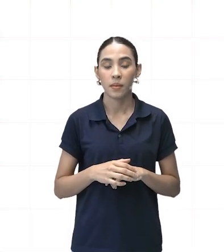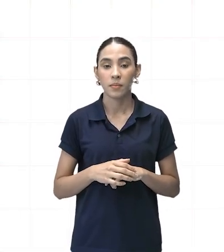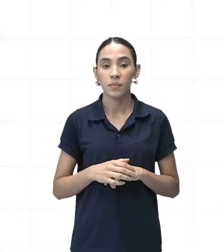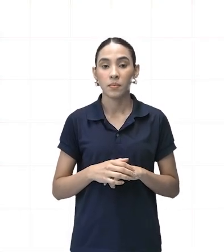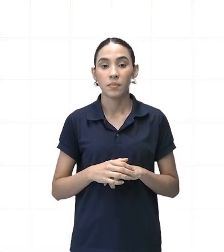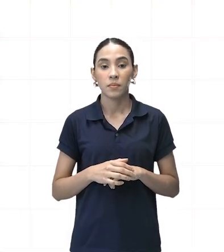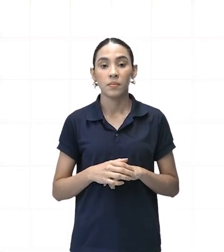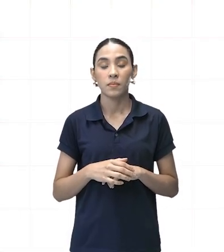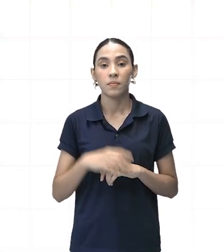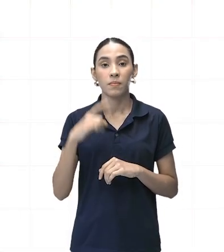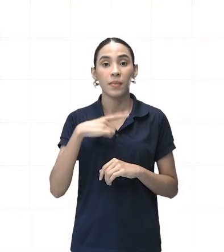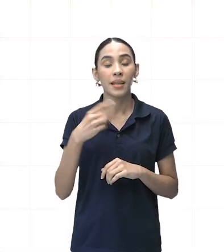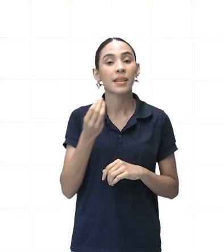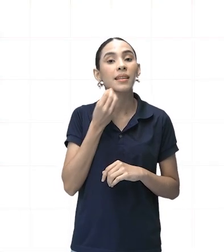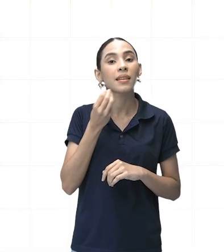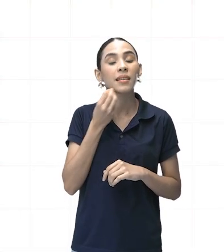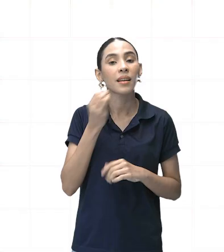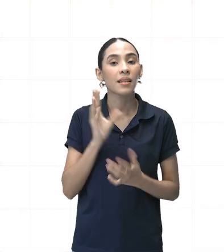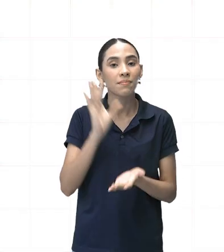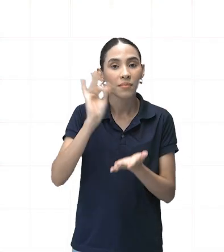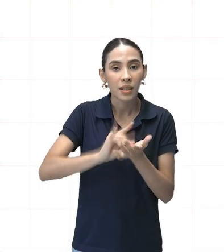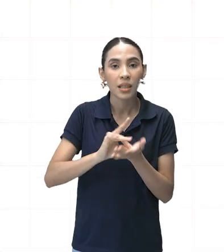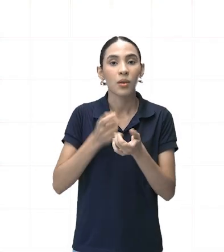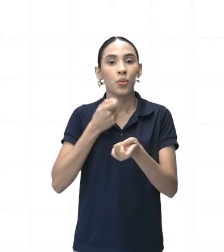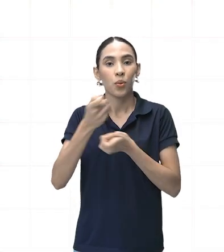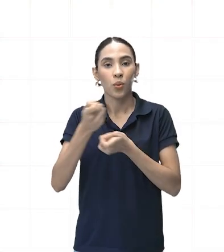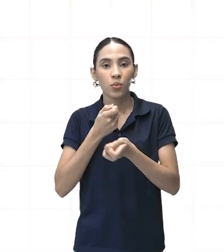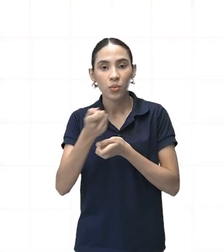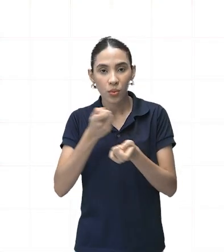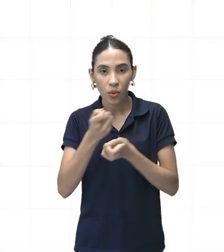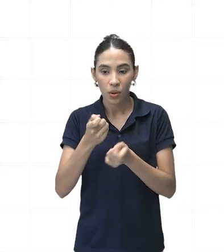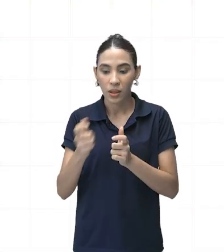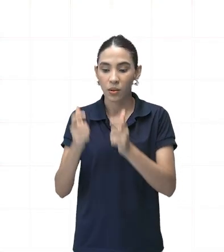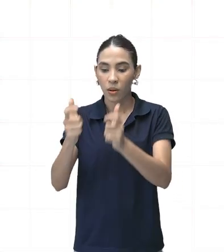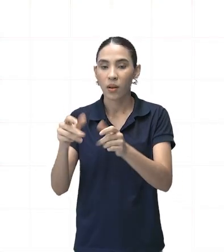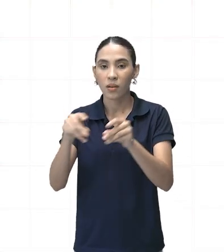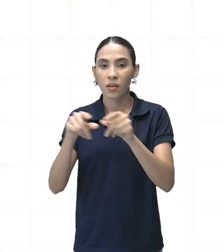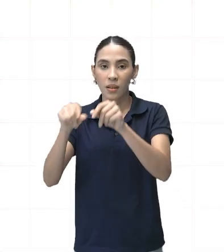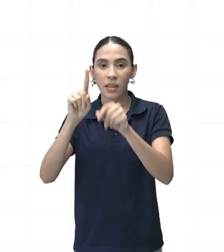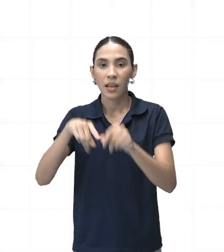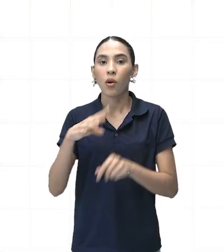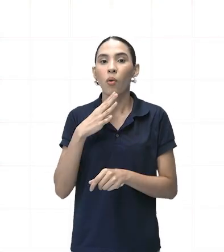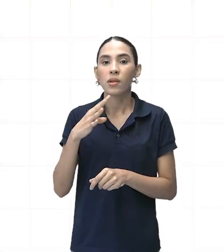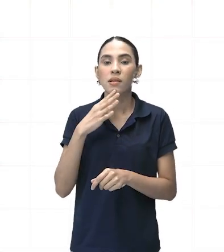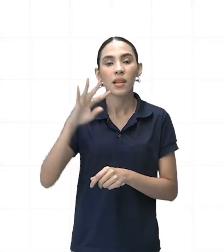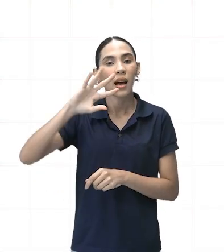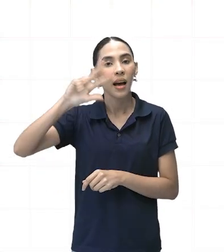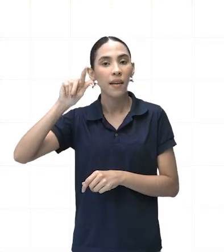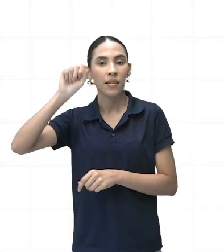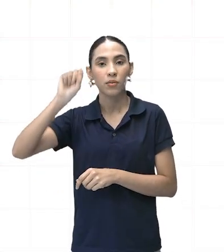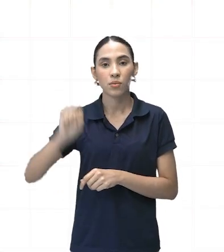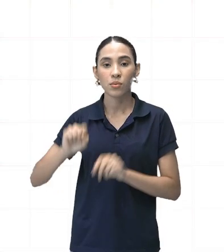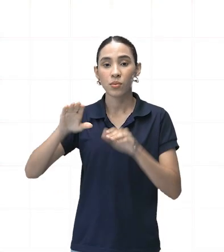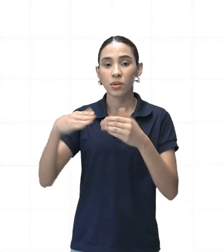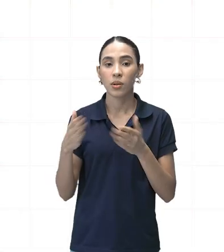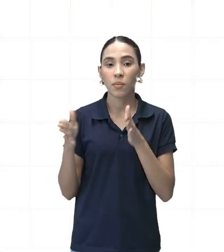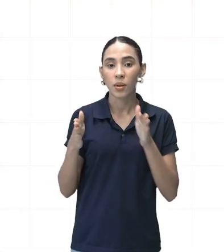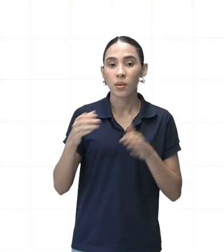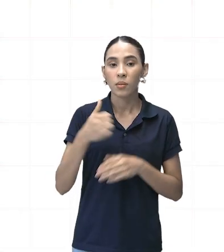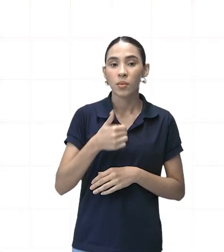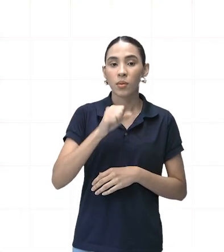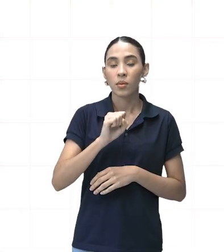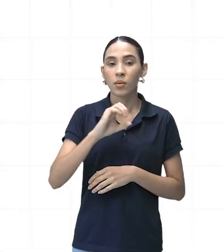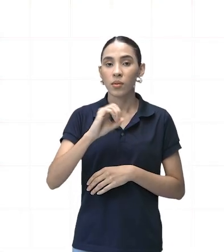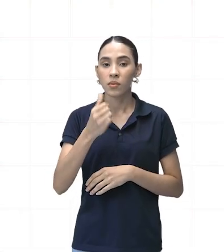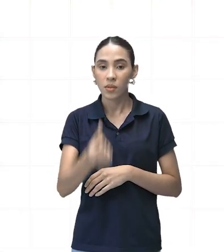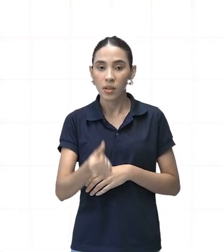vai buscar, né, realmente ter esse controle aí dessa terra que é conhecida como África do Sul. Então, no período de